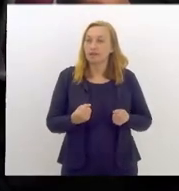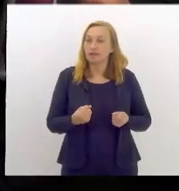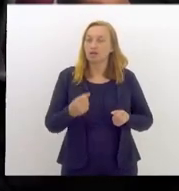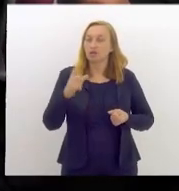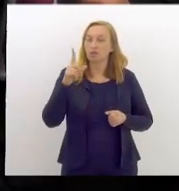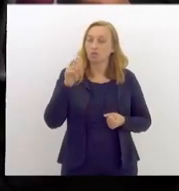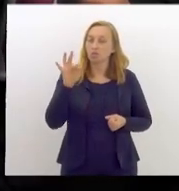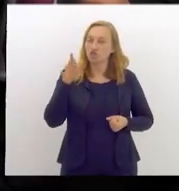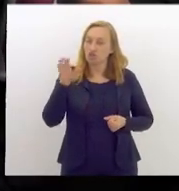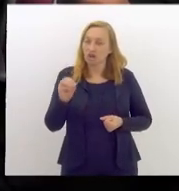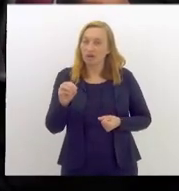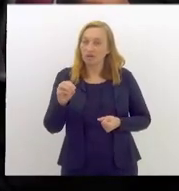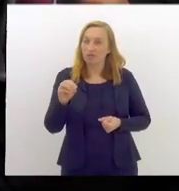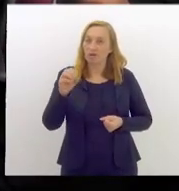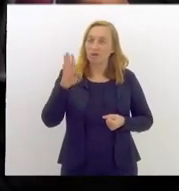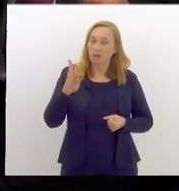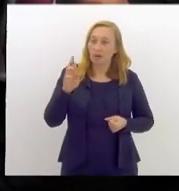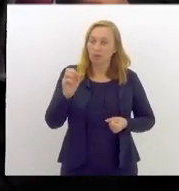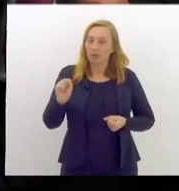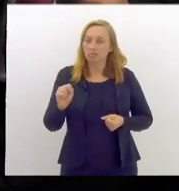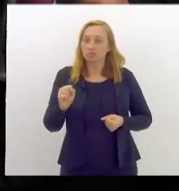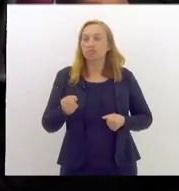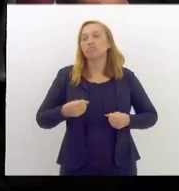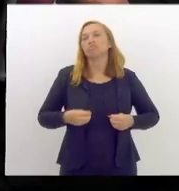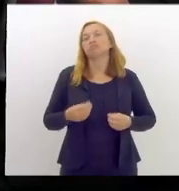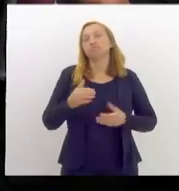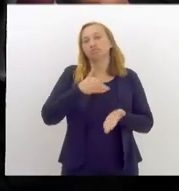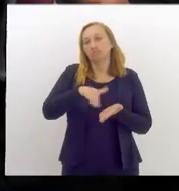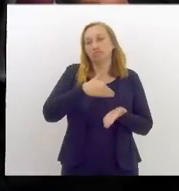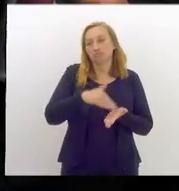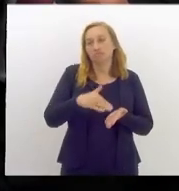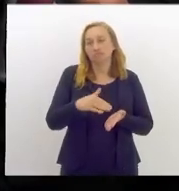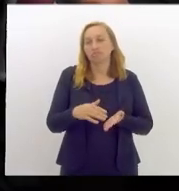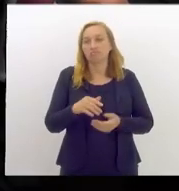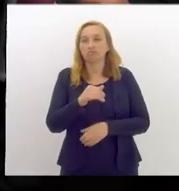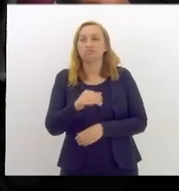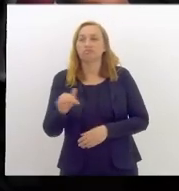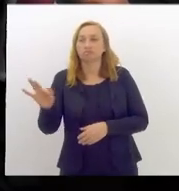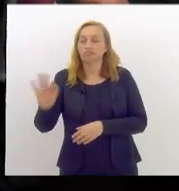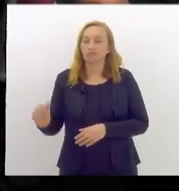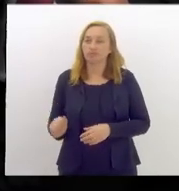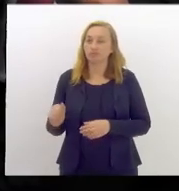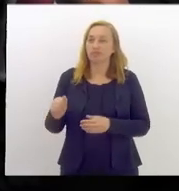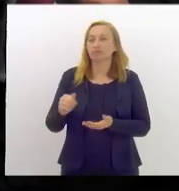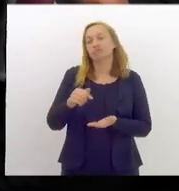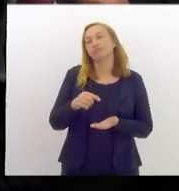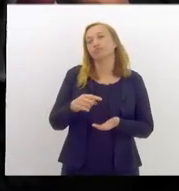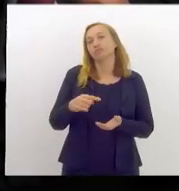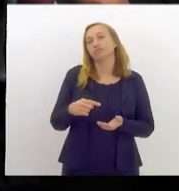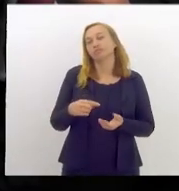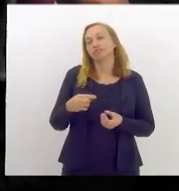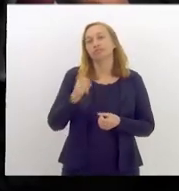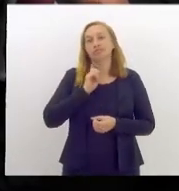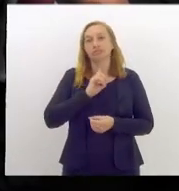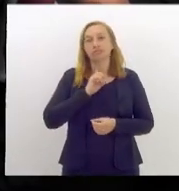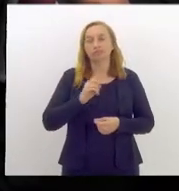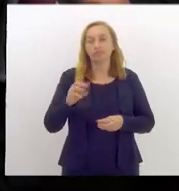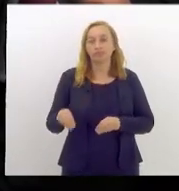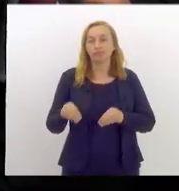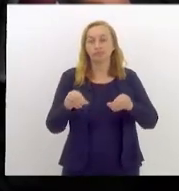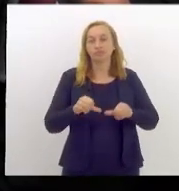Barbosa secretário de Fazenda de Minas Gerais que saiu aqui do Rio previdência para ir lá para o governo do novo